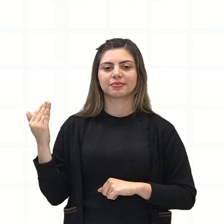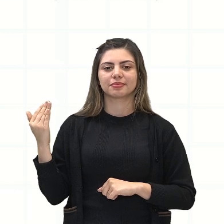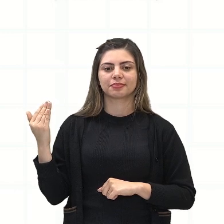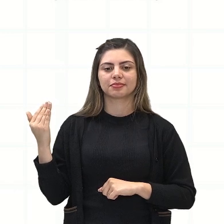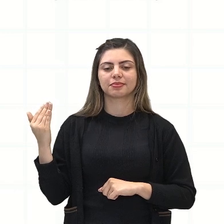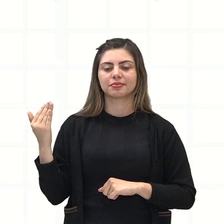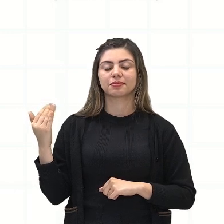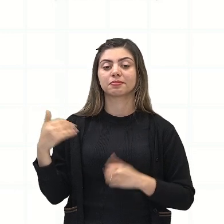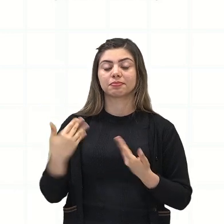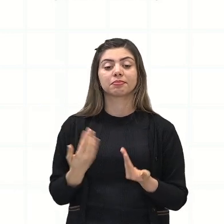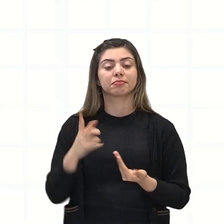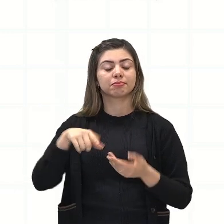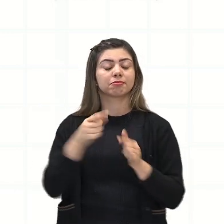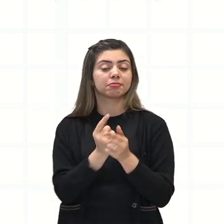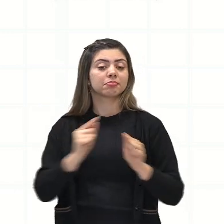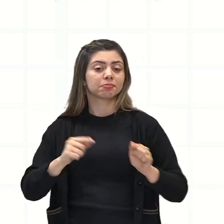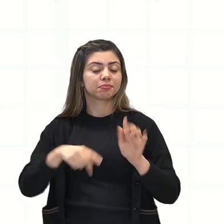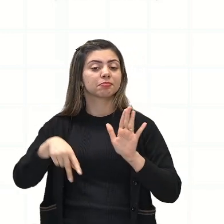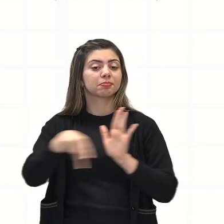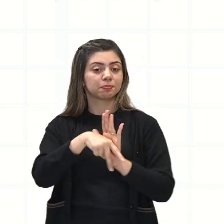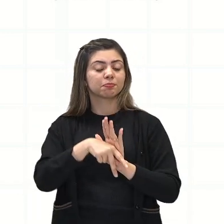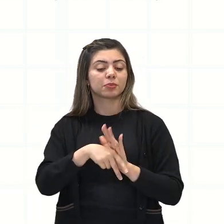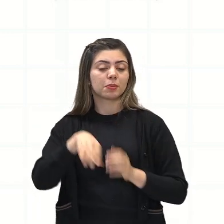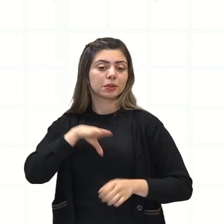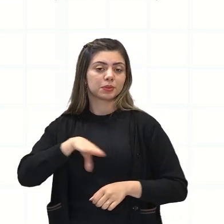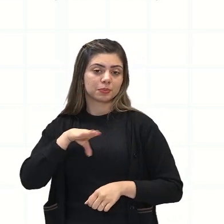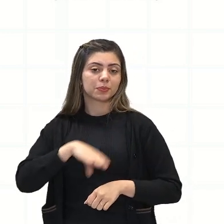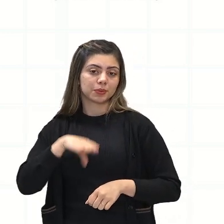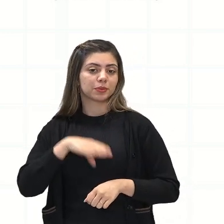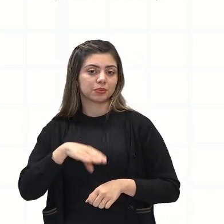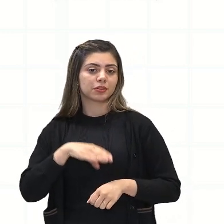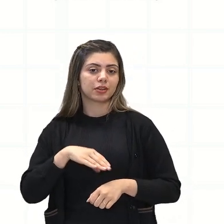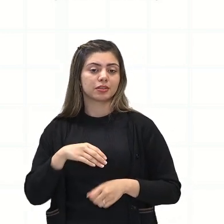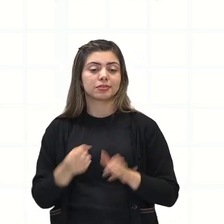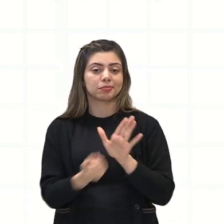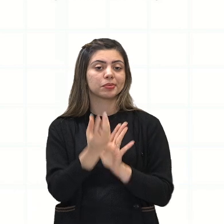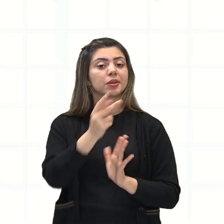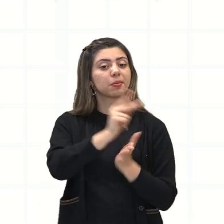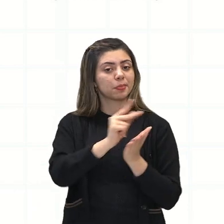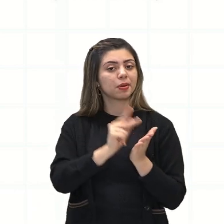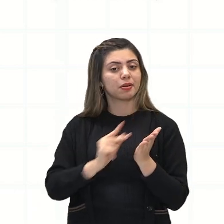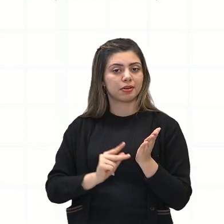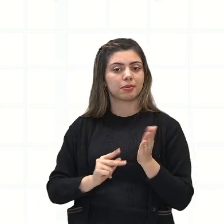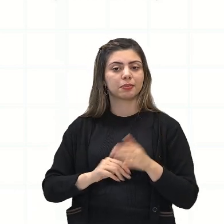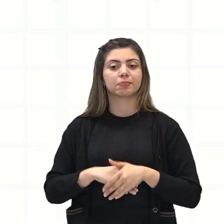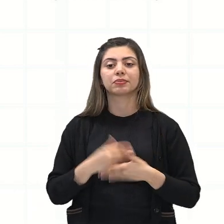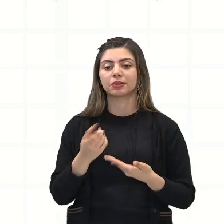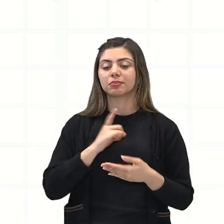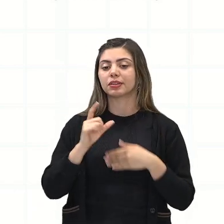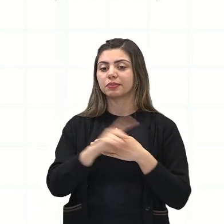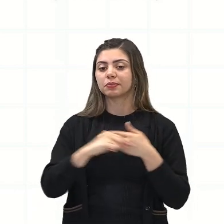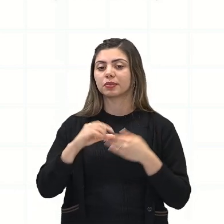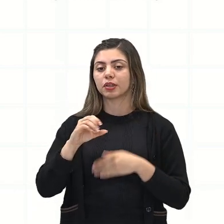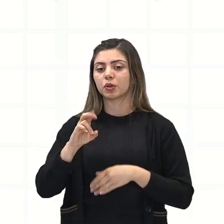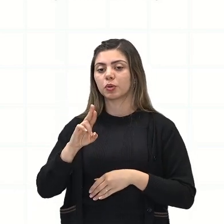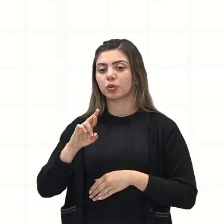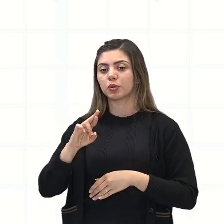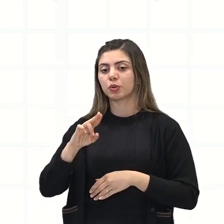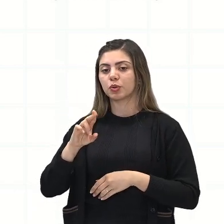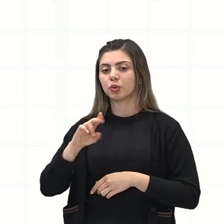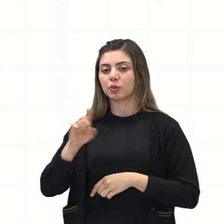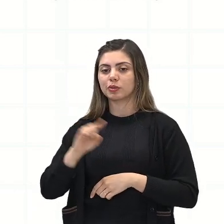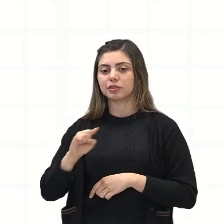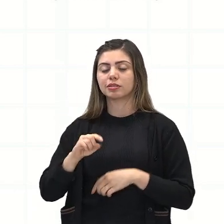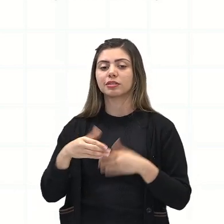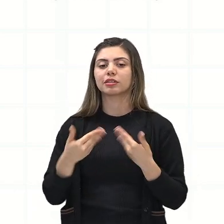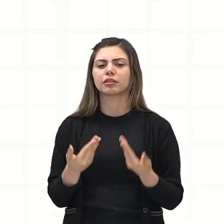dos ventos vivas vãs vulcanizadas, do nosso queridíssimo Cruz e Souza, poeta simbolista, e